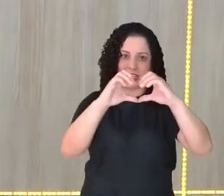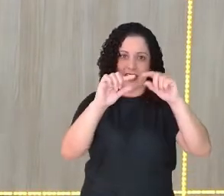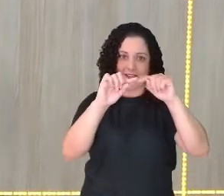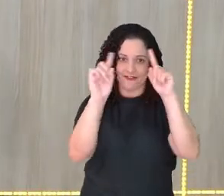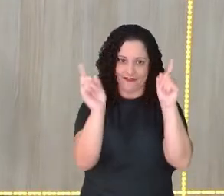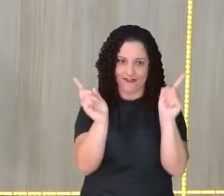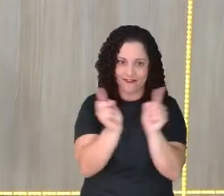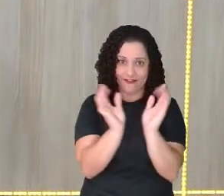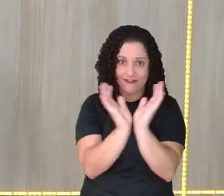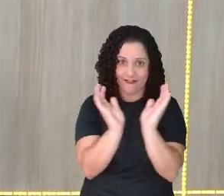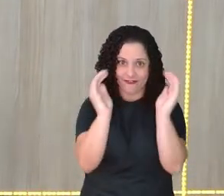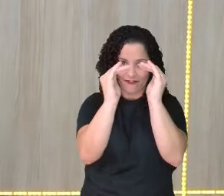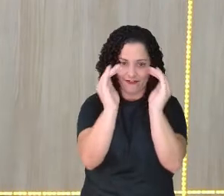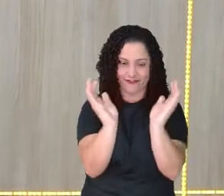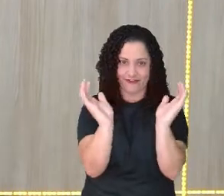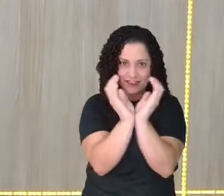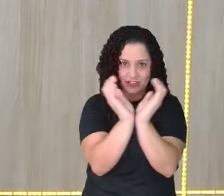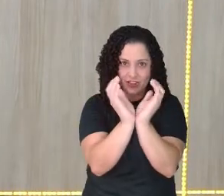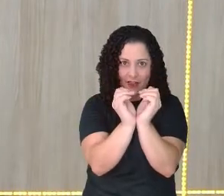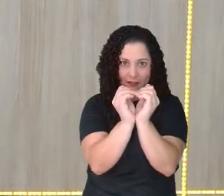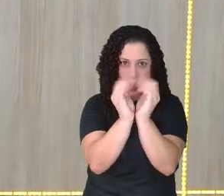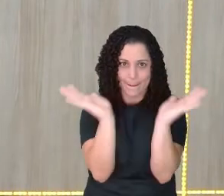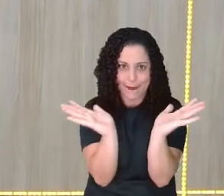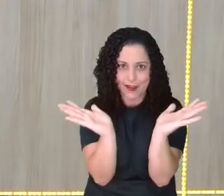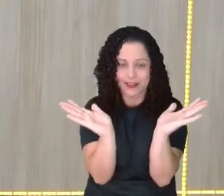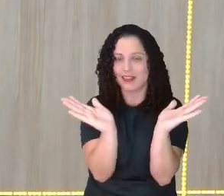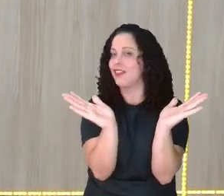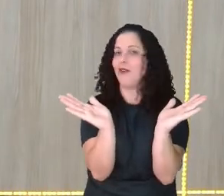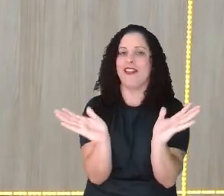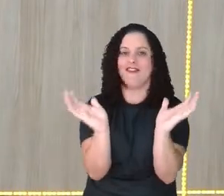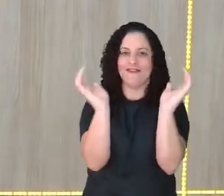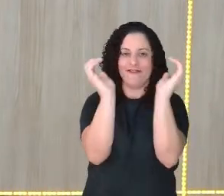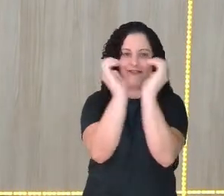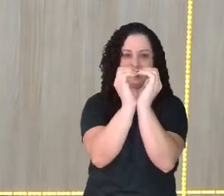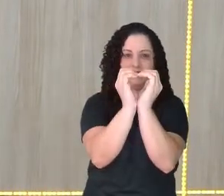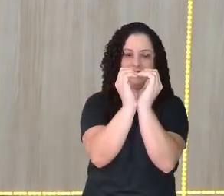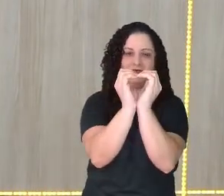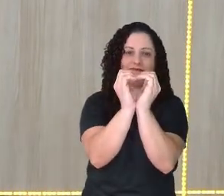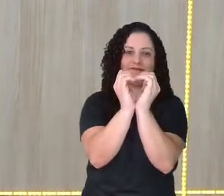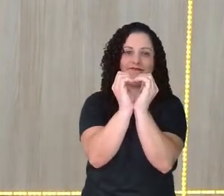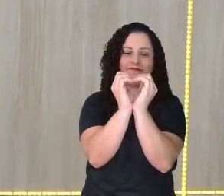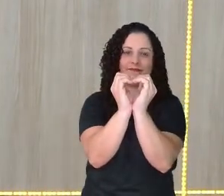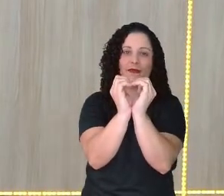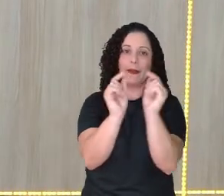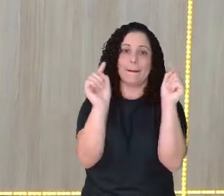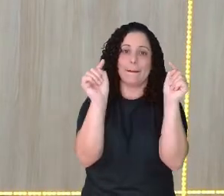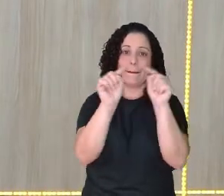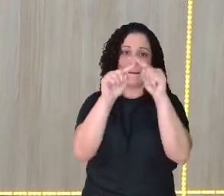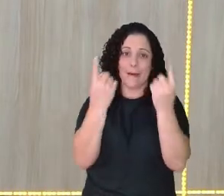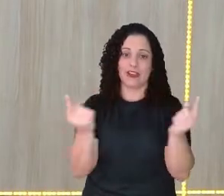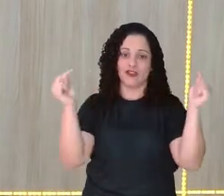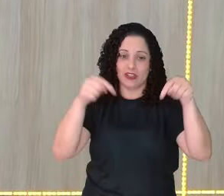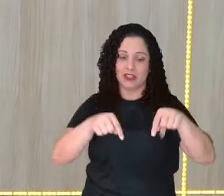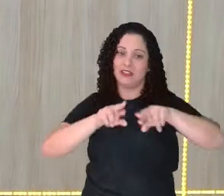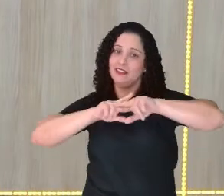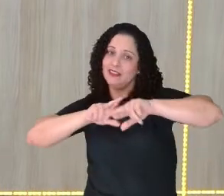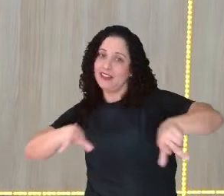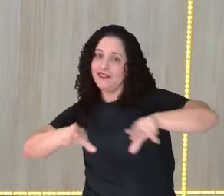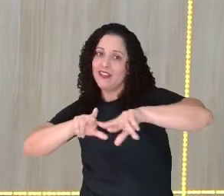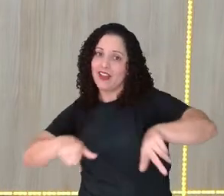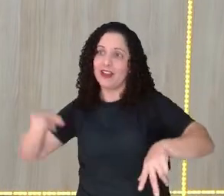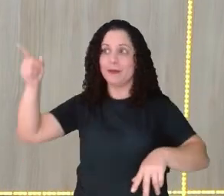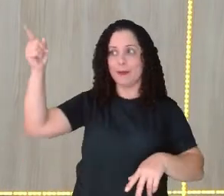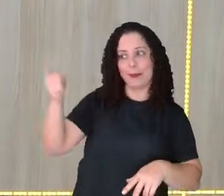O coração aqui, ó, é uma figura fechada, mas esse coração, ele é formado por linhas não poligonais.